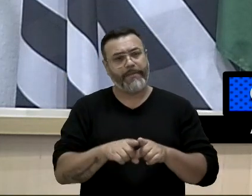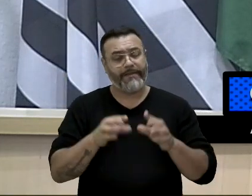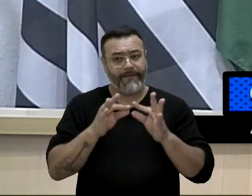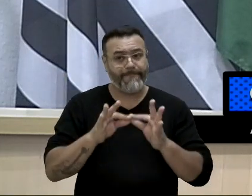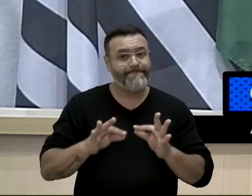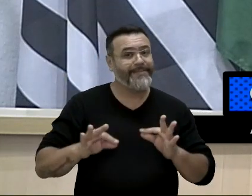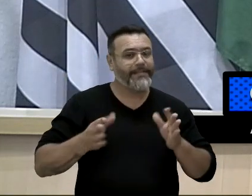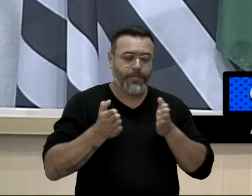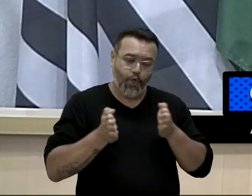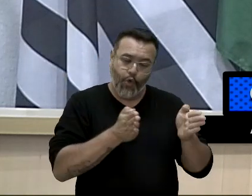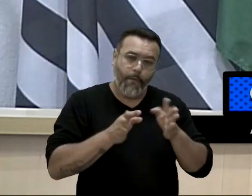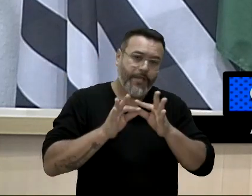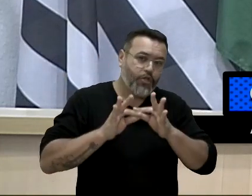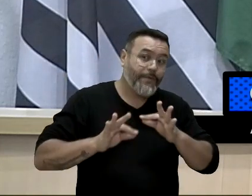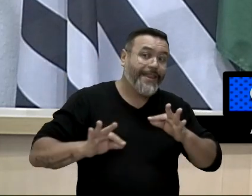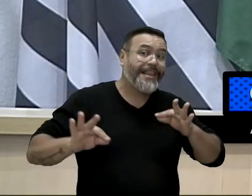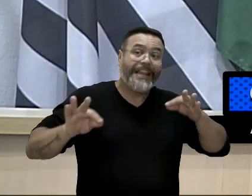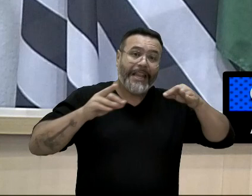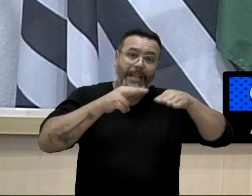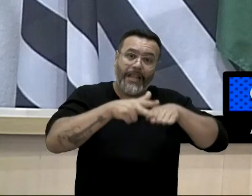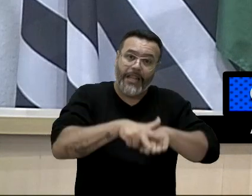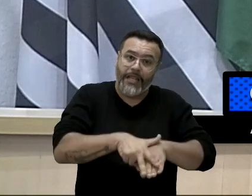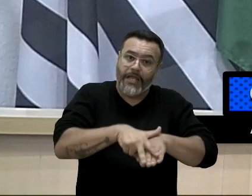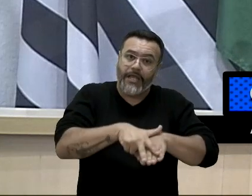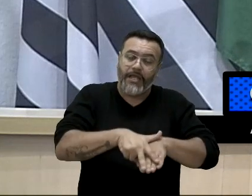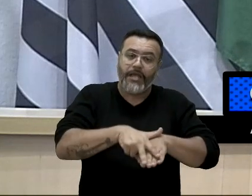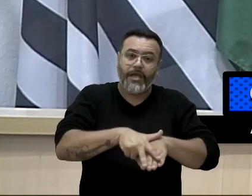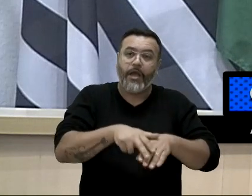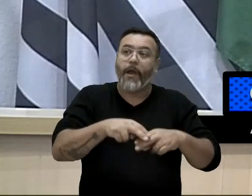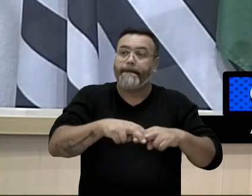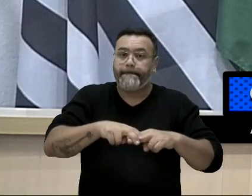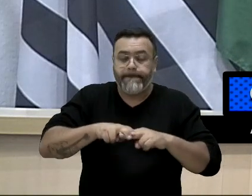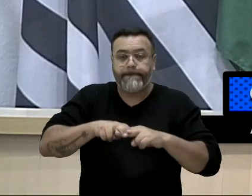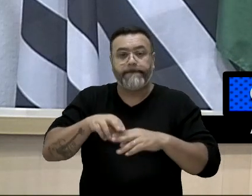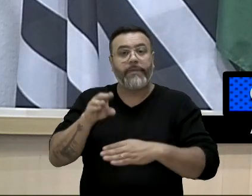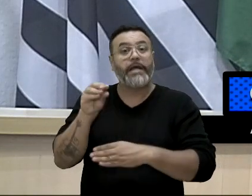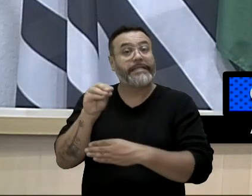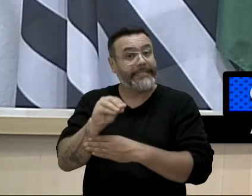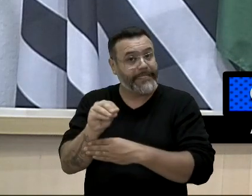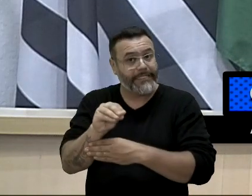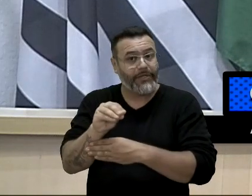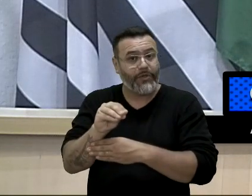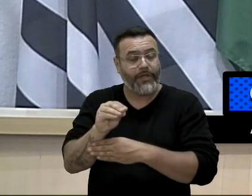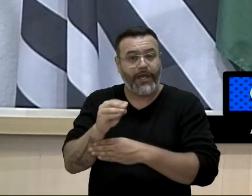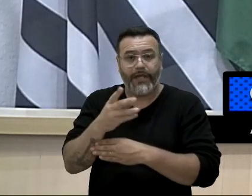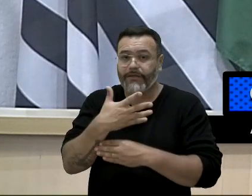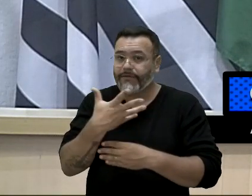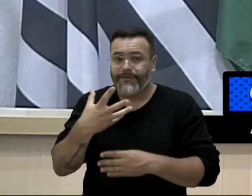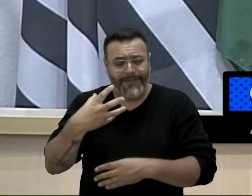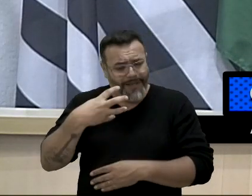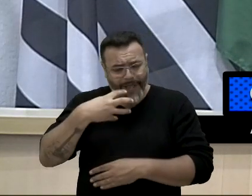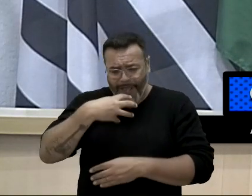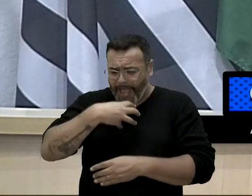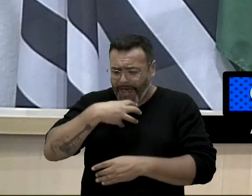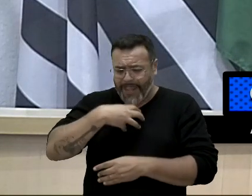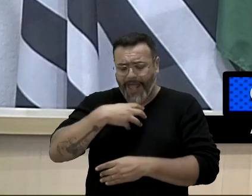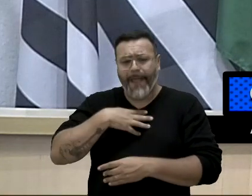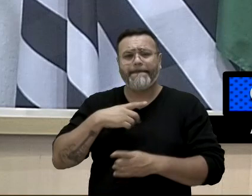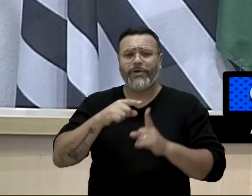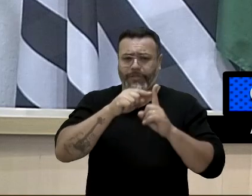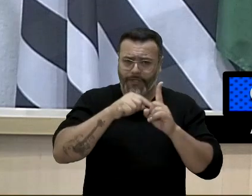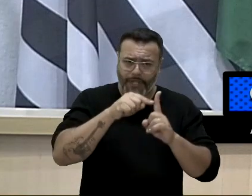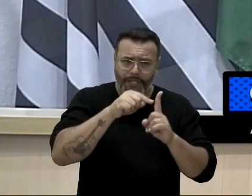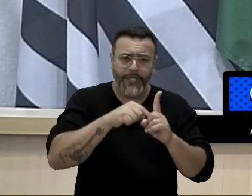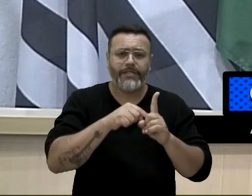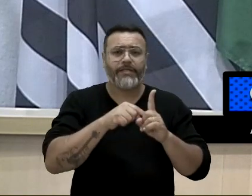de internação, devido a esse cuidado, né, para a parte emocional da gestante. É claro que no